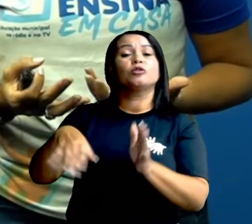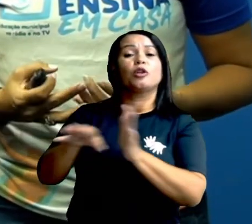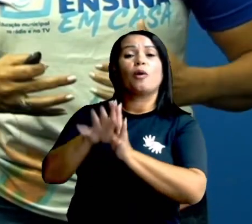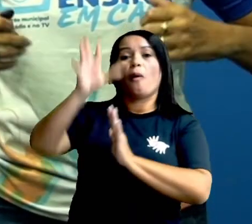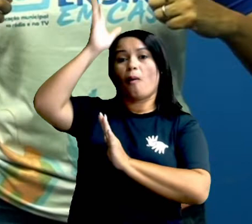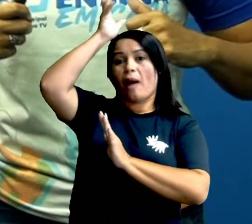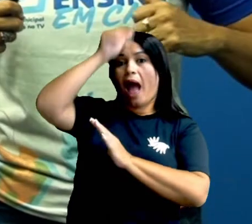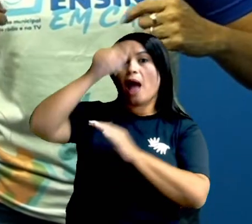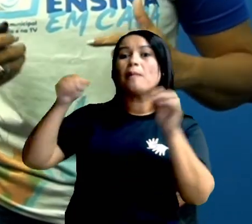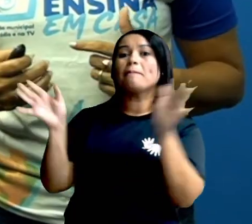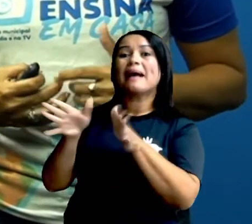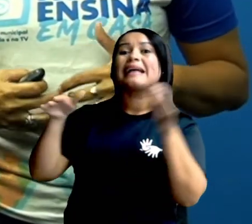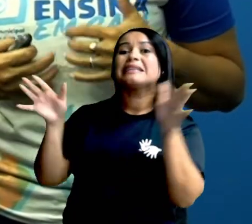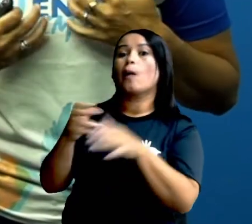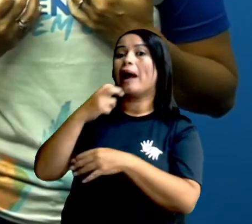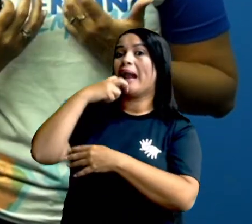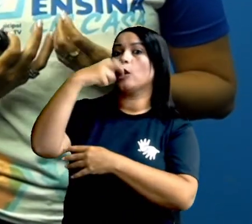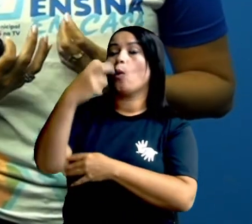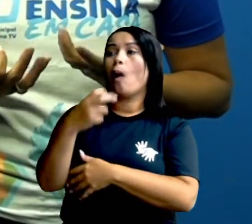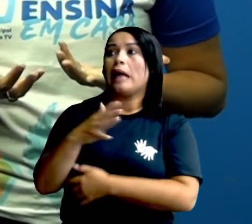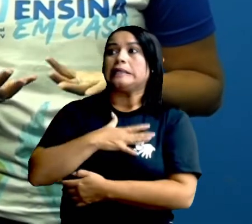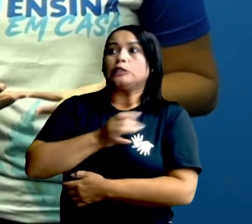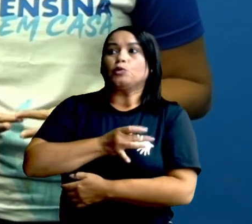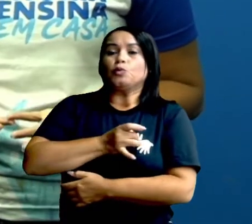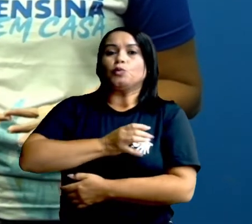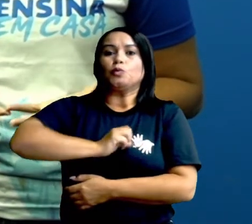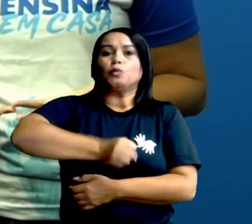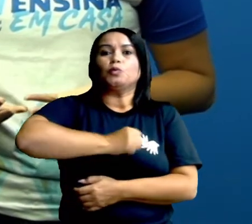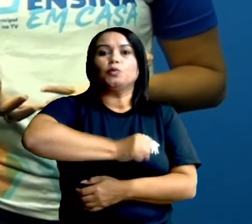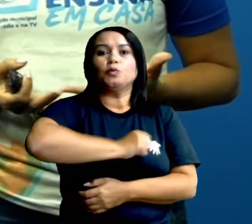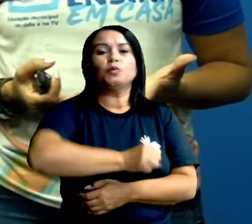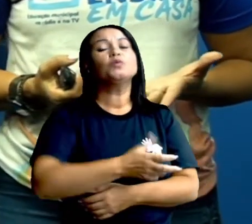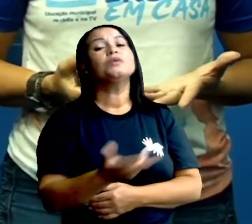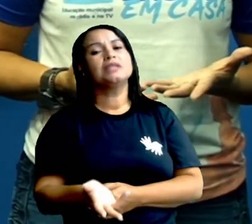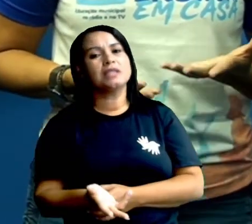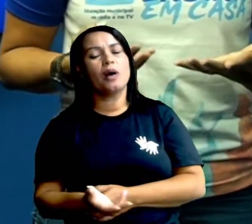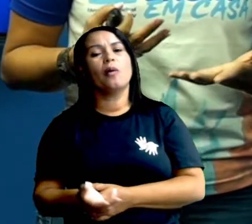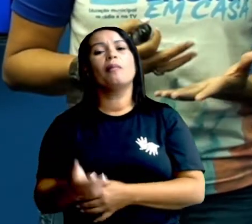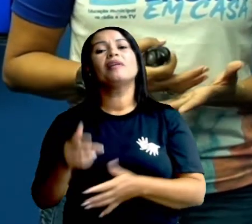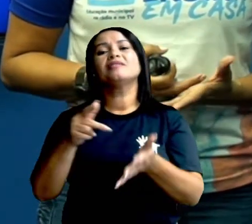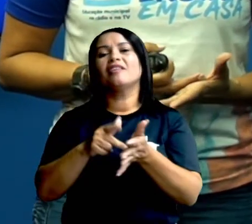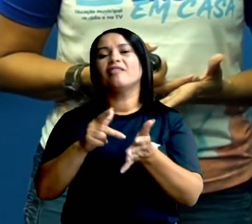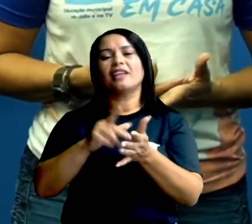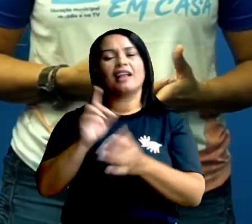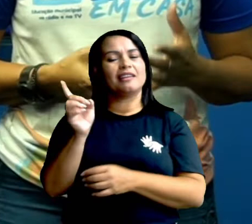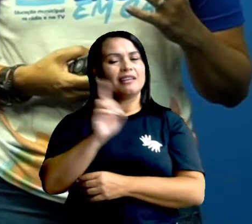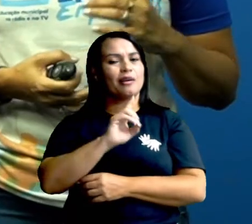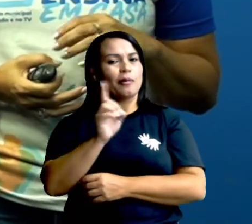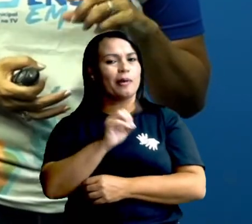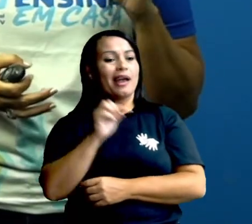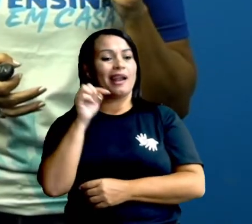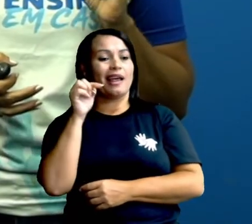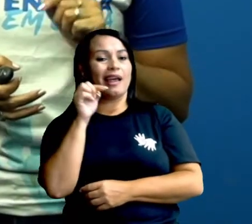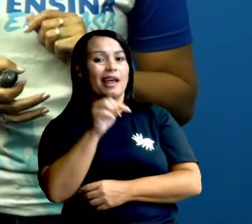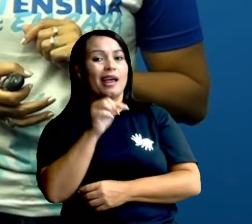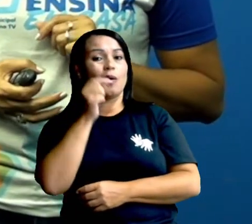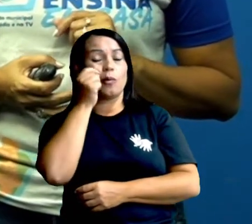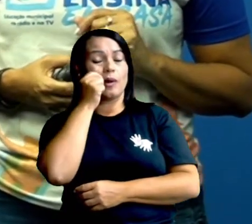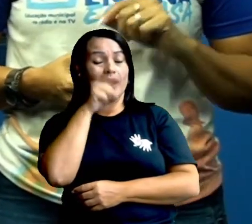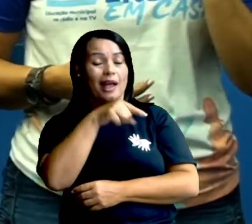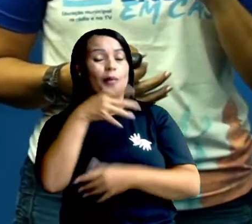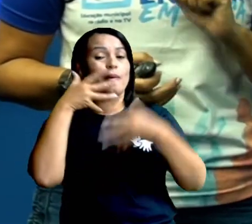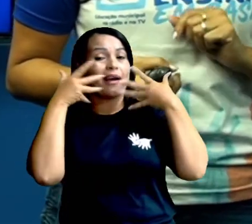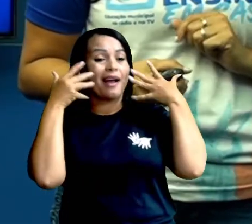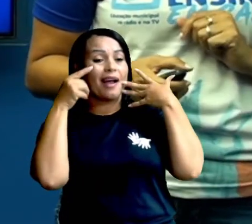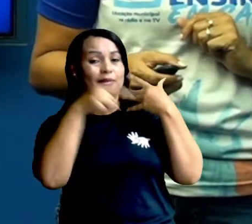galo bateu as asas e cantou, ele se assustou, né? E na verdade não era isso. Na verdade era o rato que